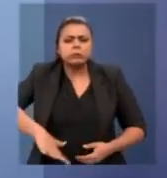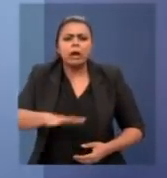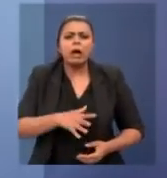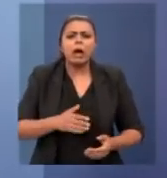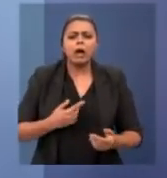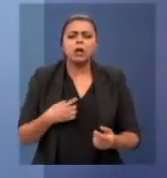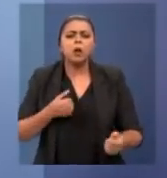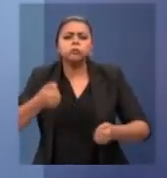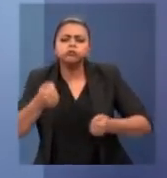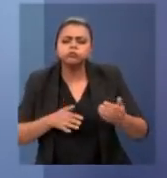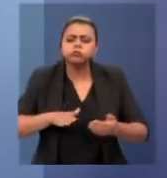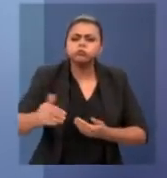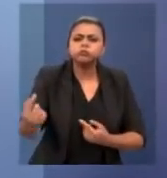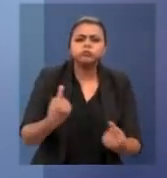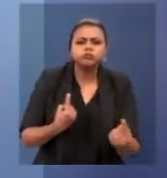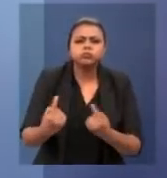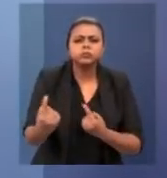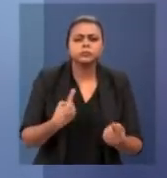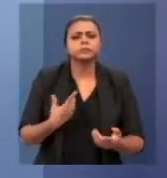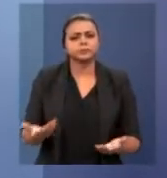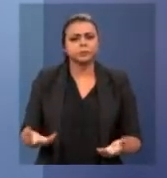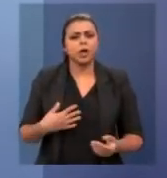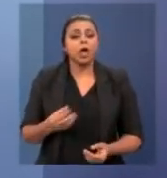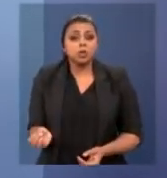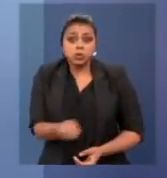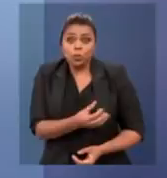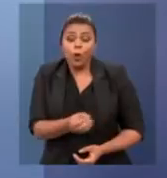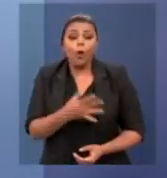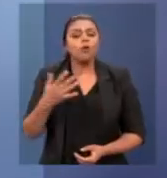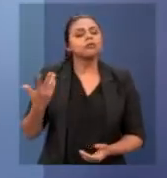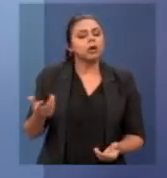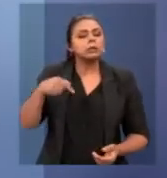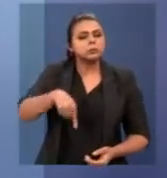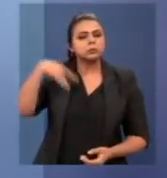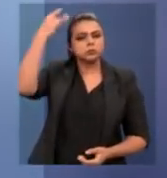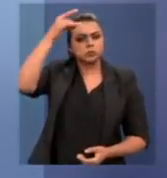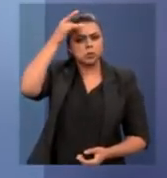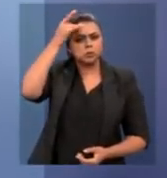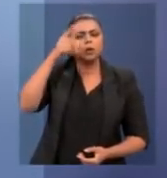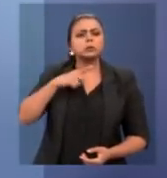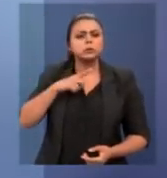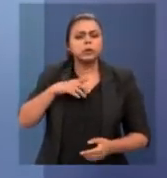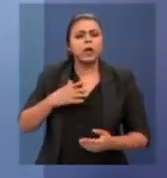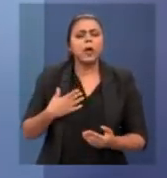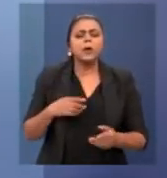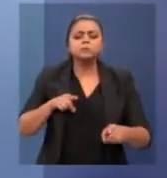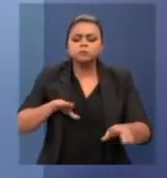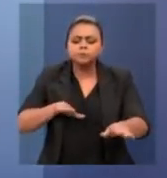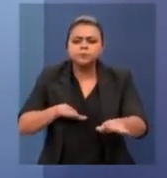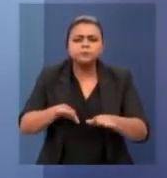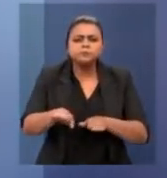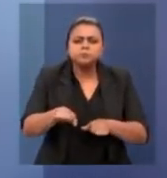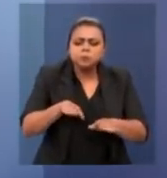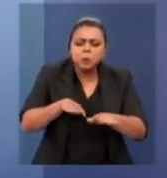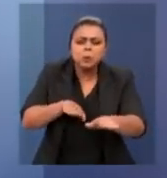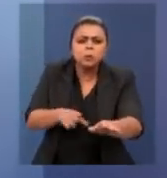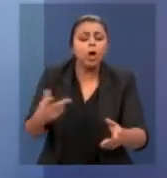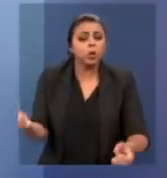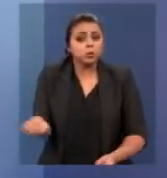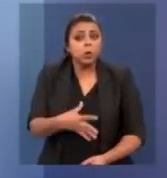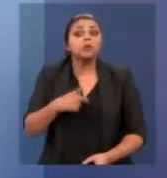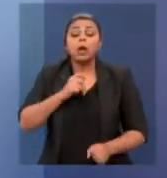do estado história recente do espírito santo rodovias importantes que nós fizemos que o objetivo muito claro do